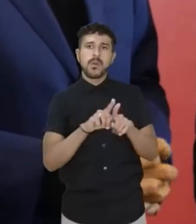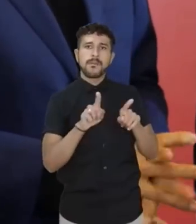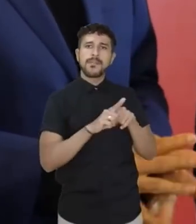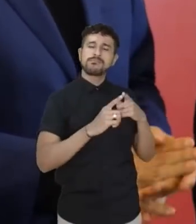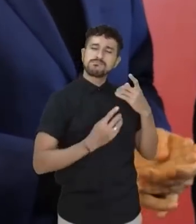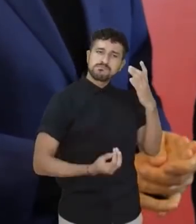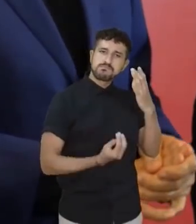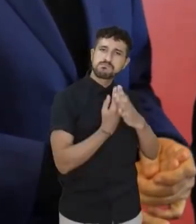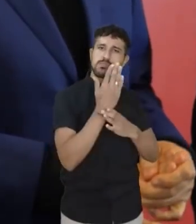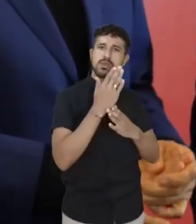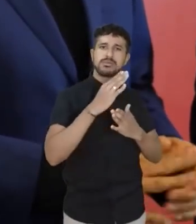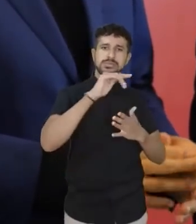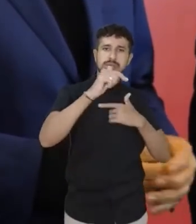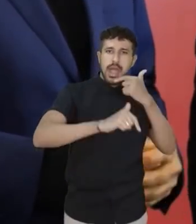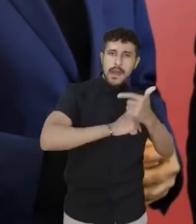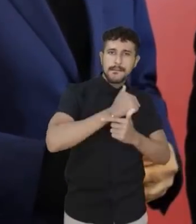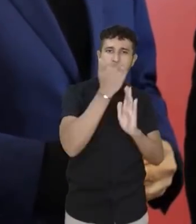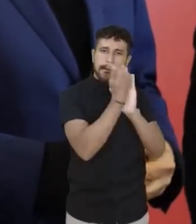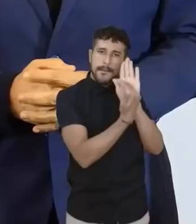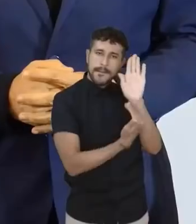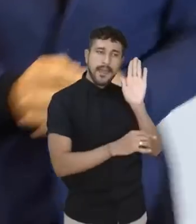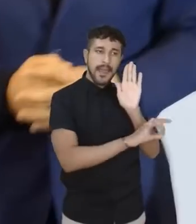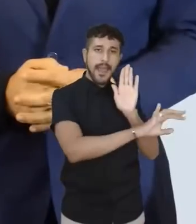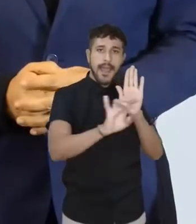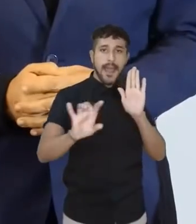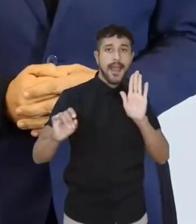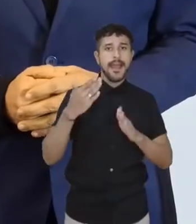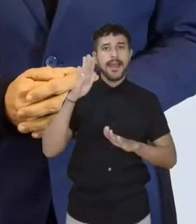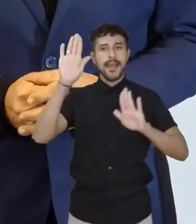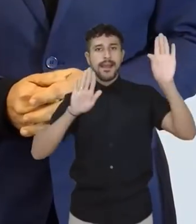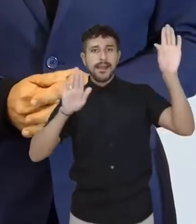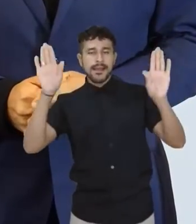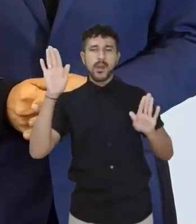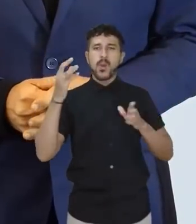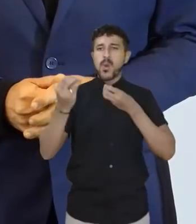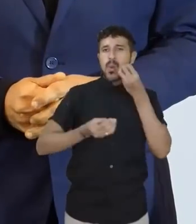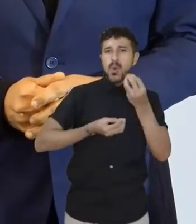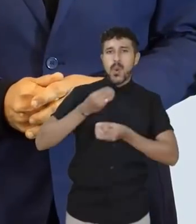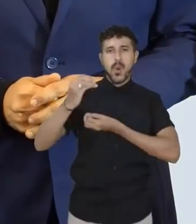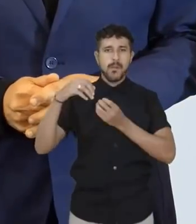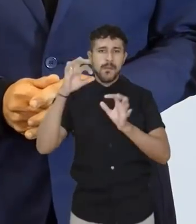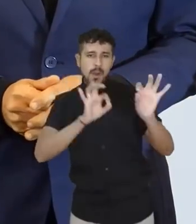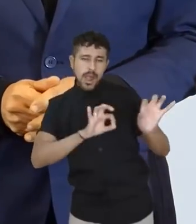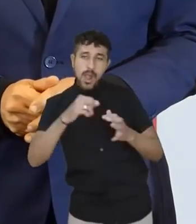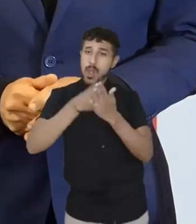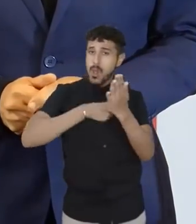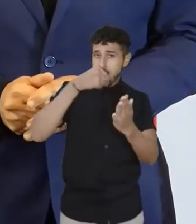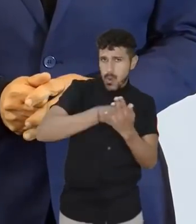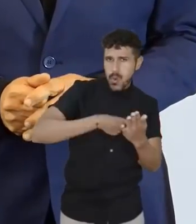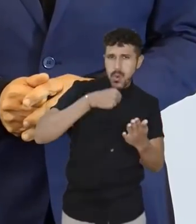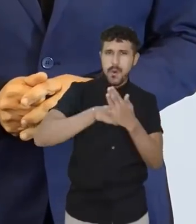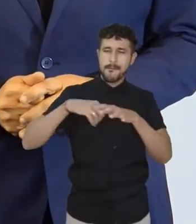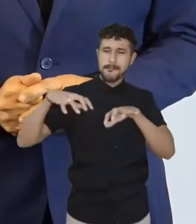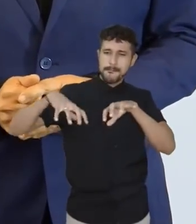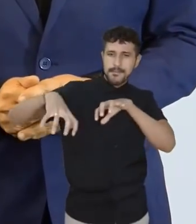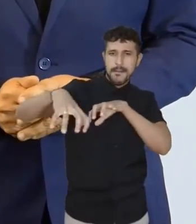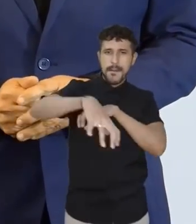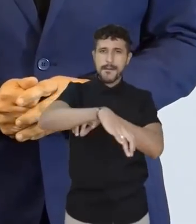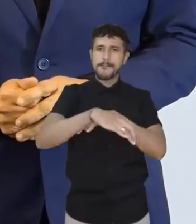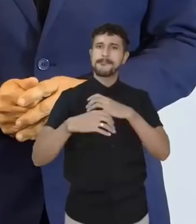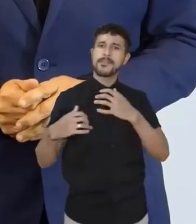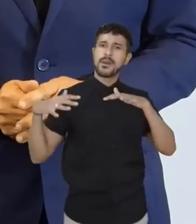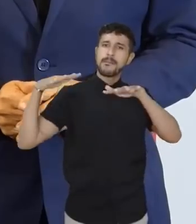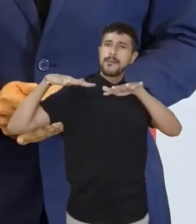das agendas dos candidatos, em relação à mobilização, né, das nossas militâncias, mobilização social, e,